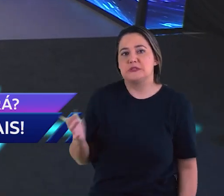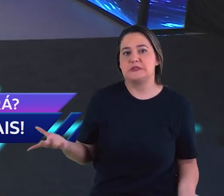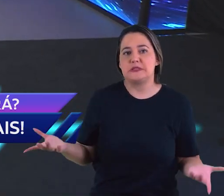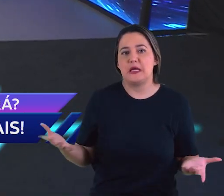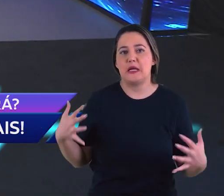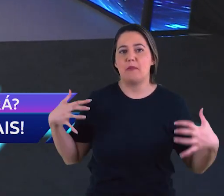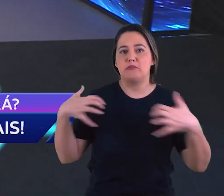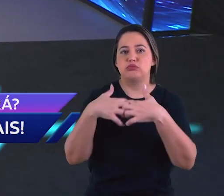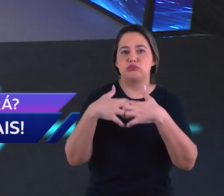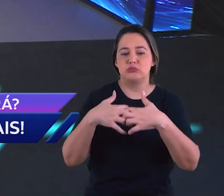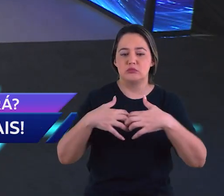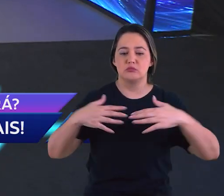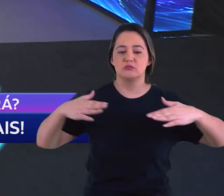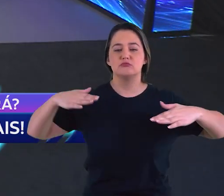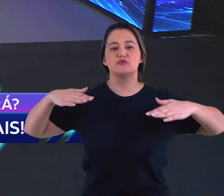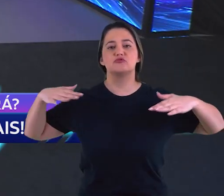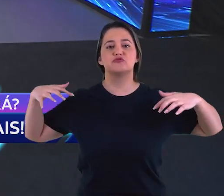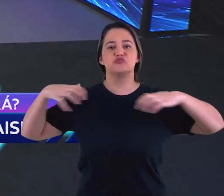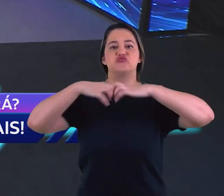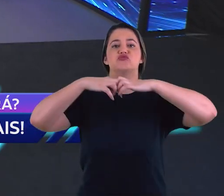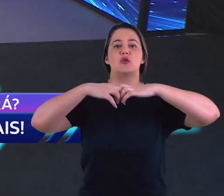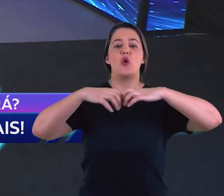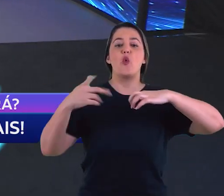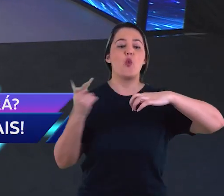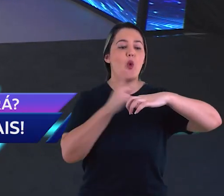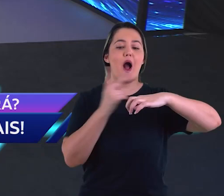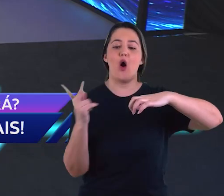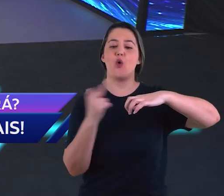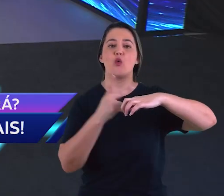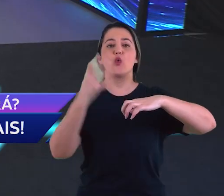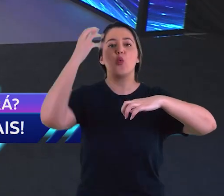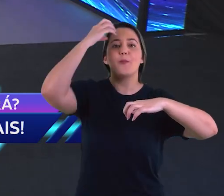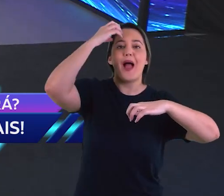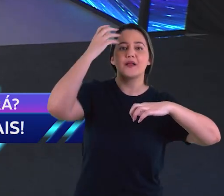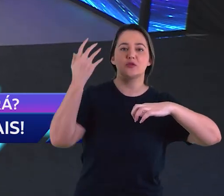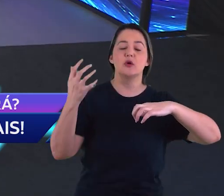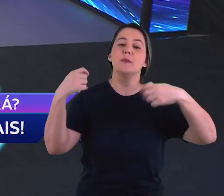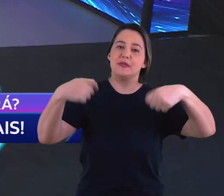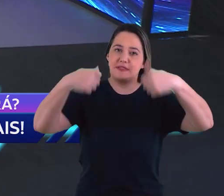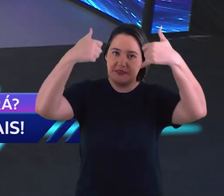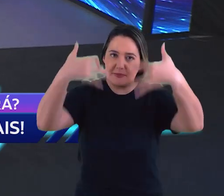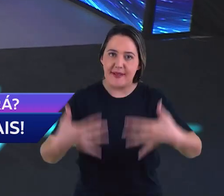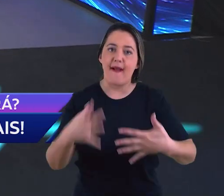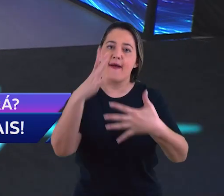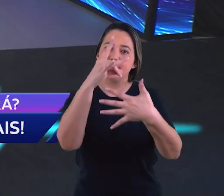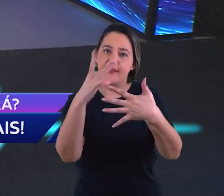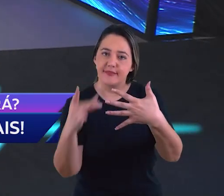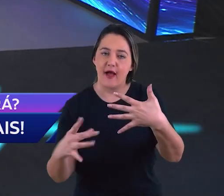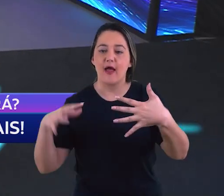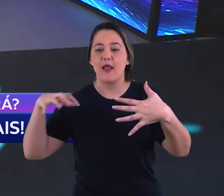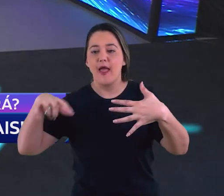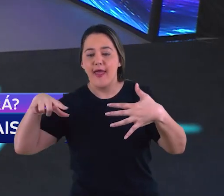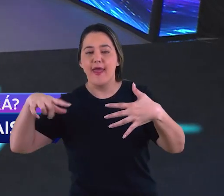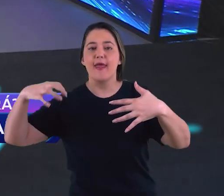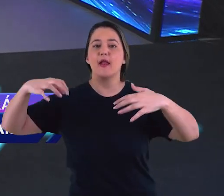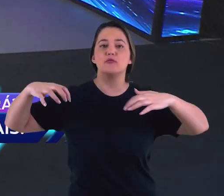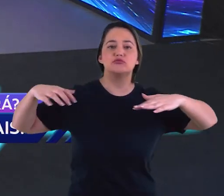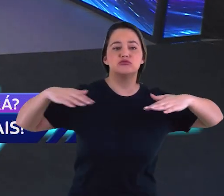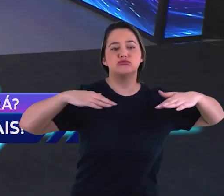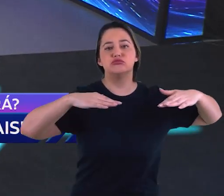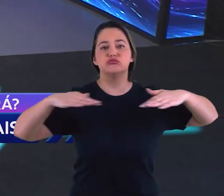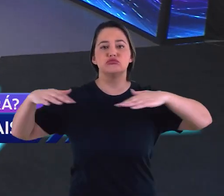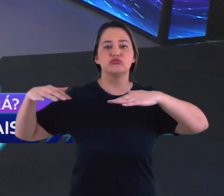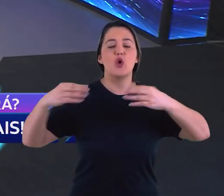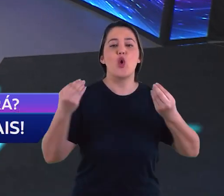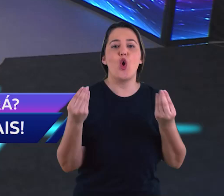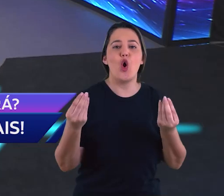dados. É dizer só isso, dois carros bateram, quem é culpado? Não dá para dizer. Tem que contar se bateu atrás, se bateu na frente, se bateu do lado, se